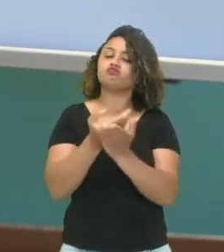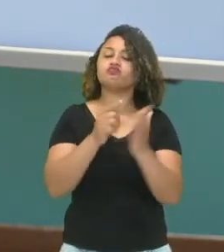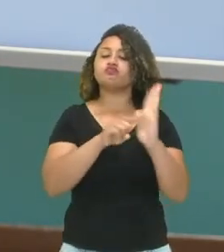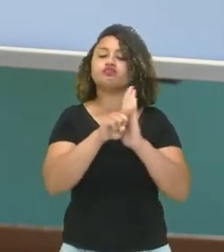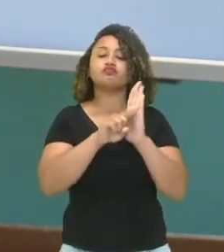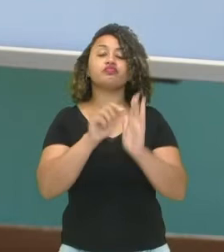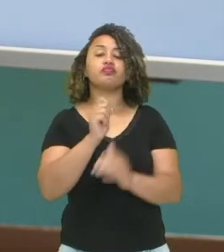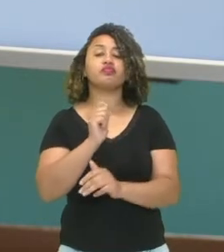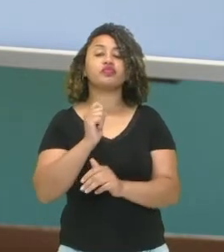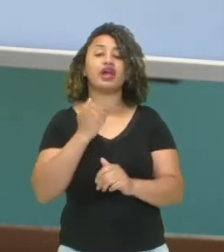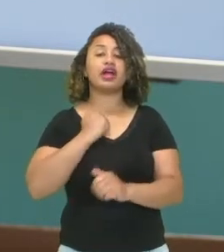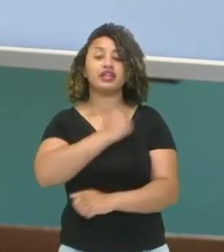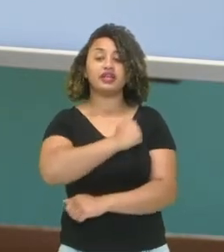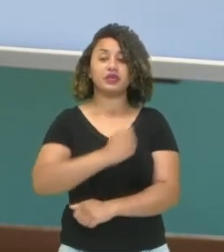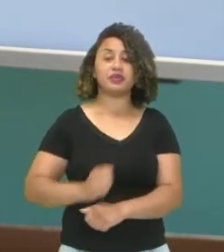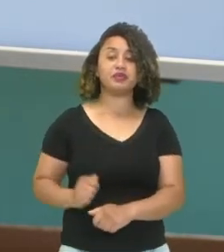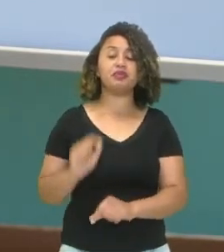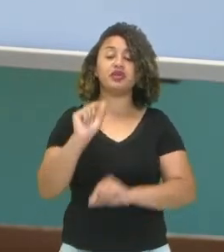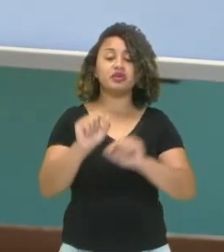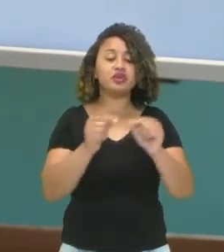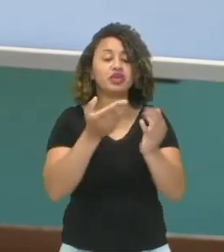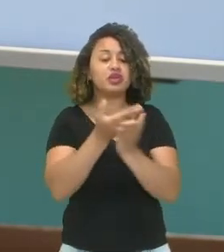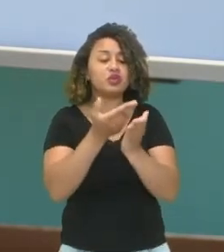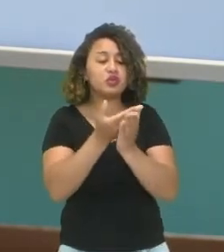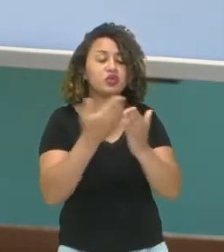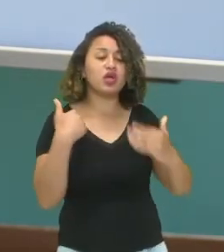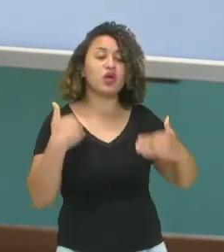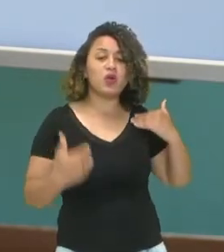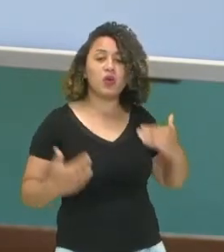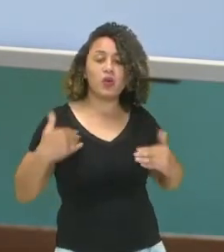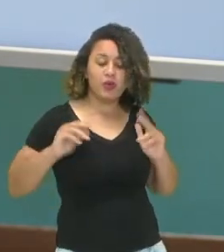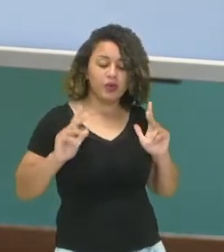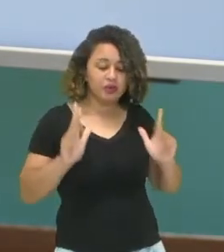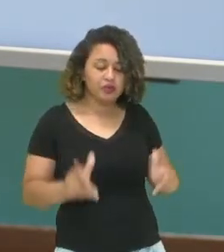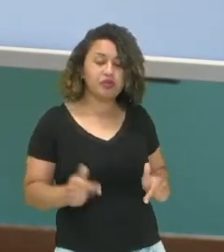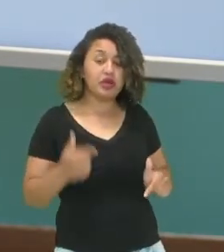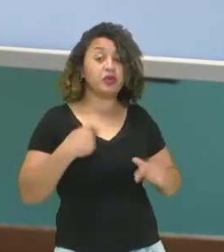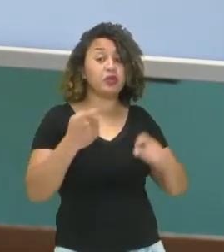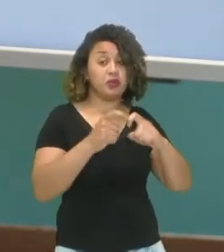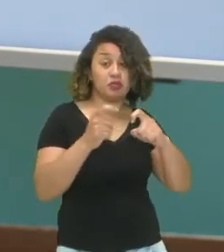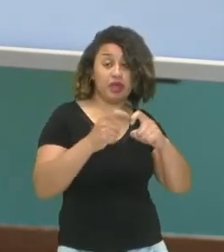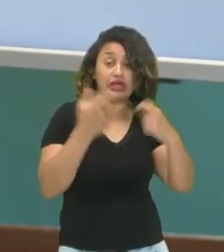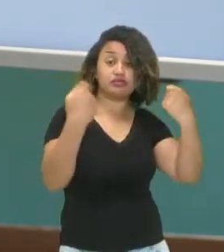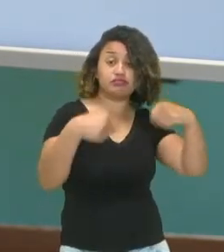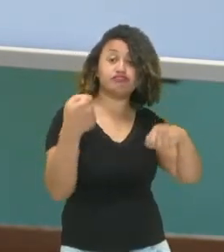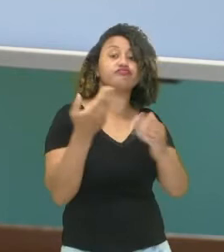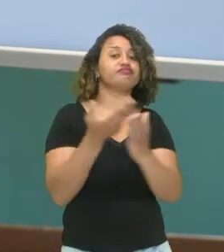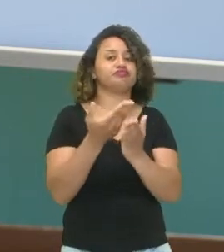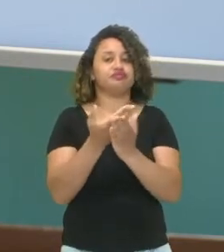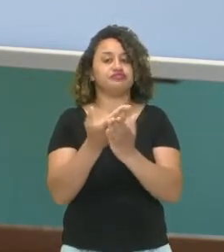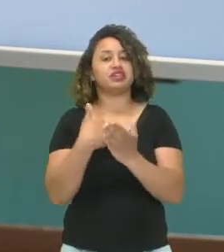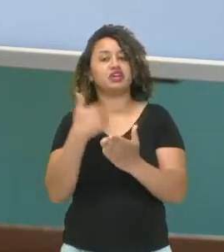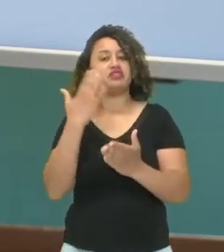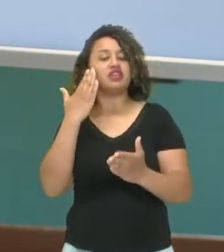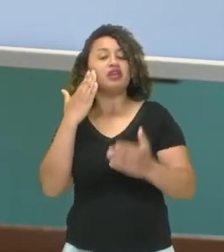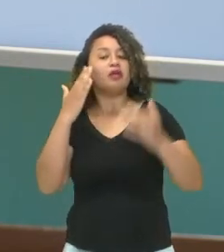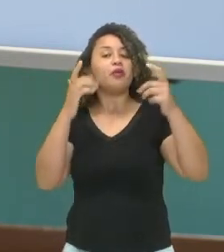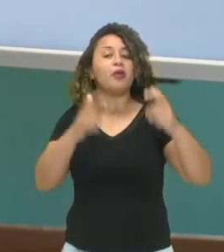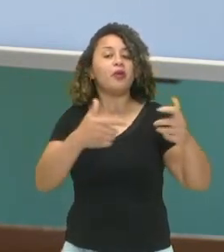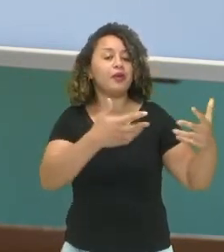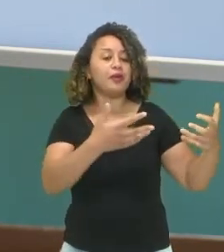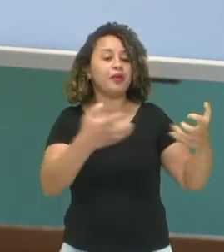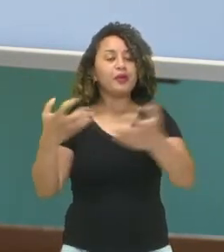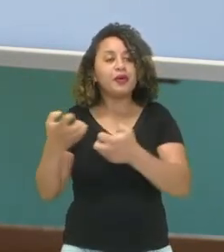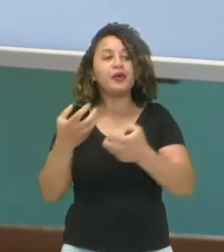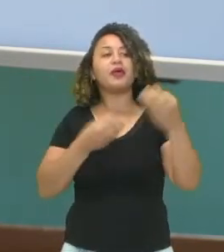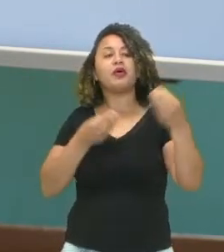o que é a anatomia? É o estudo do corpo humano, né? Os médicos fazem muito uso desse estudo. E você tem como saber onde é um músculo, como